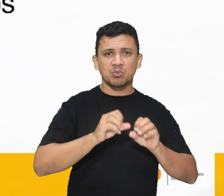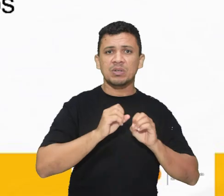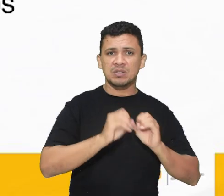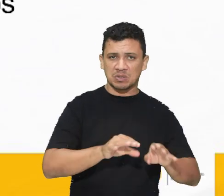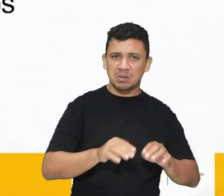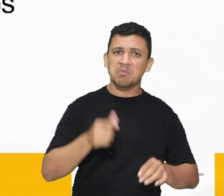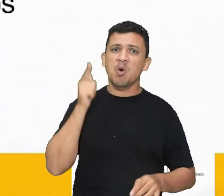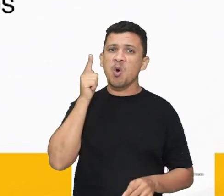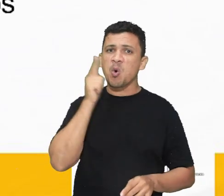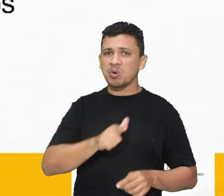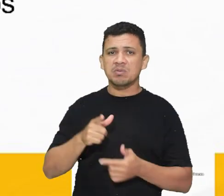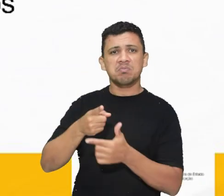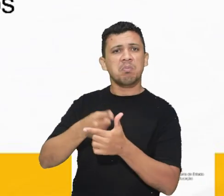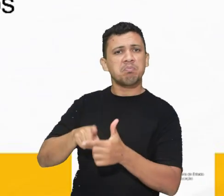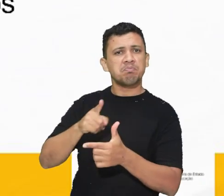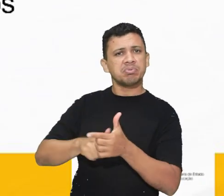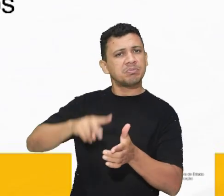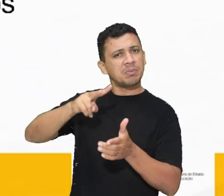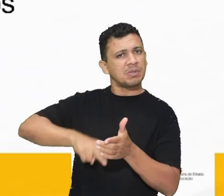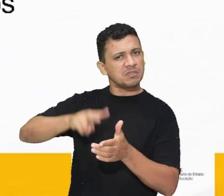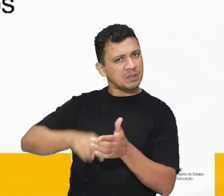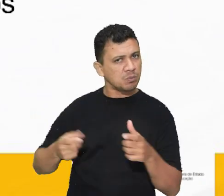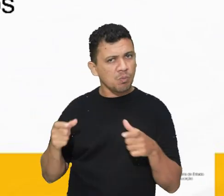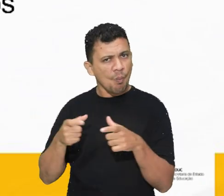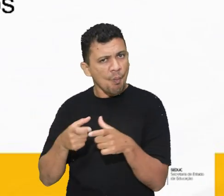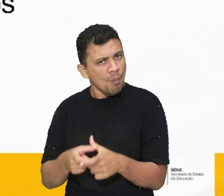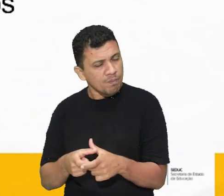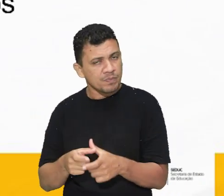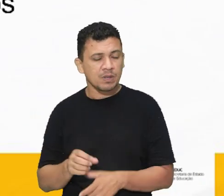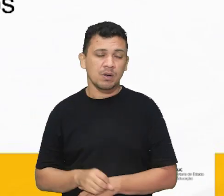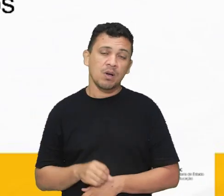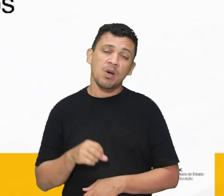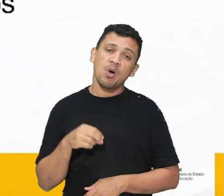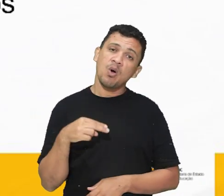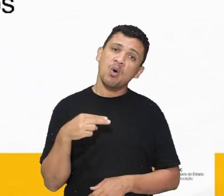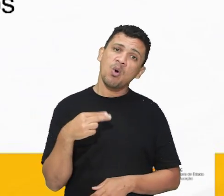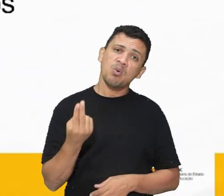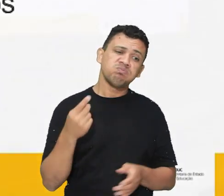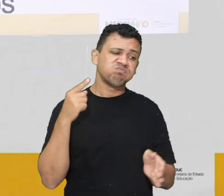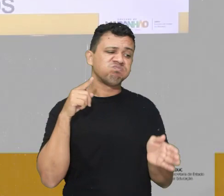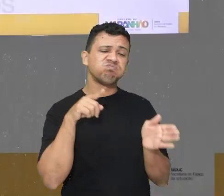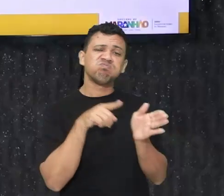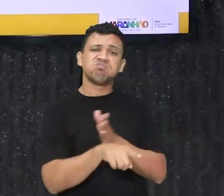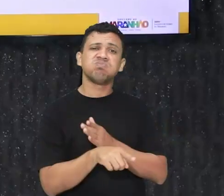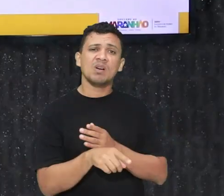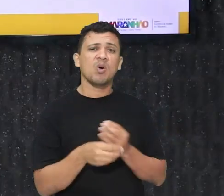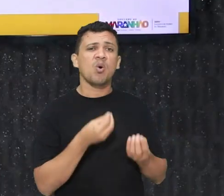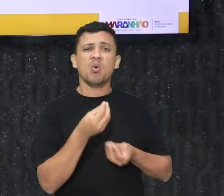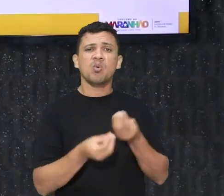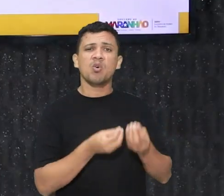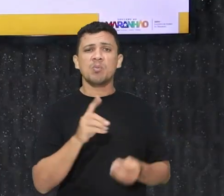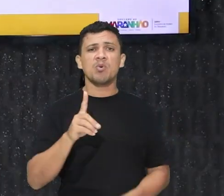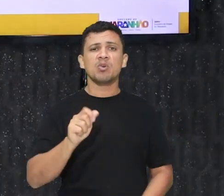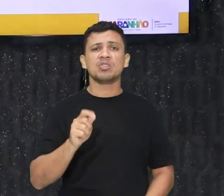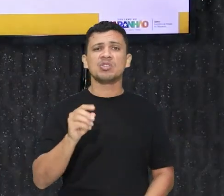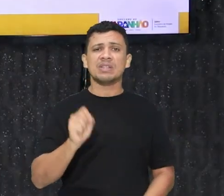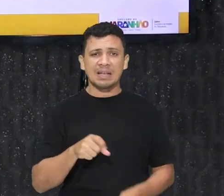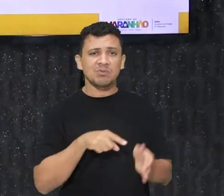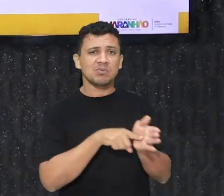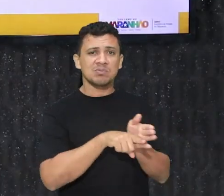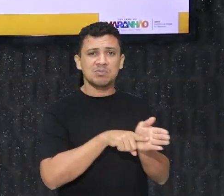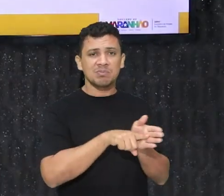leitura? Ou ela questiona a existência de uma crise de leitura com base nos dados de pesquisas acadêmicas?